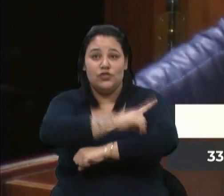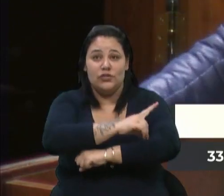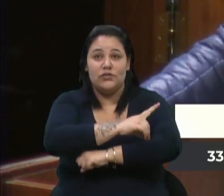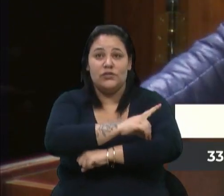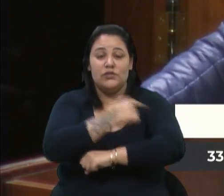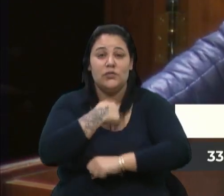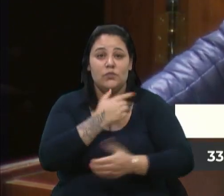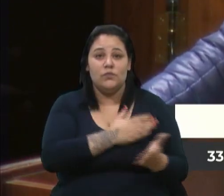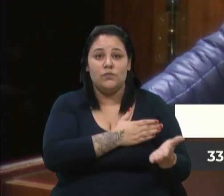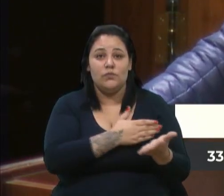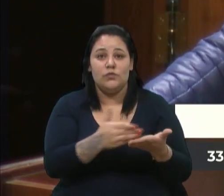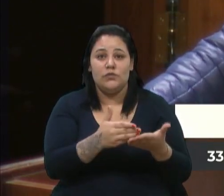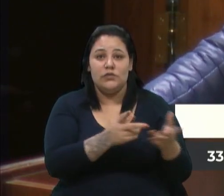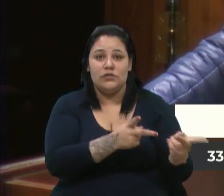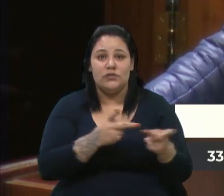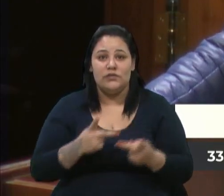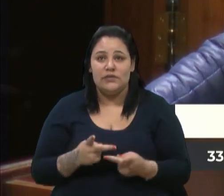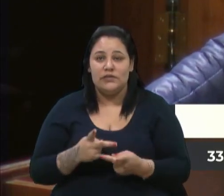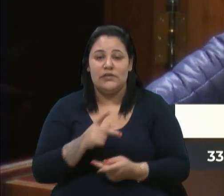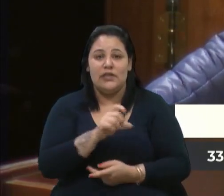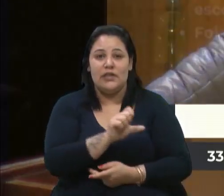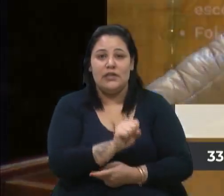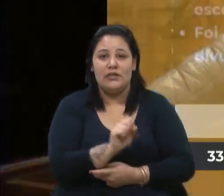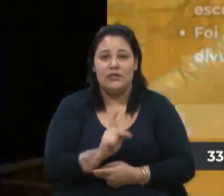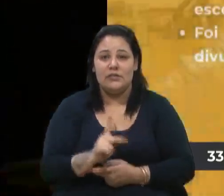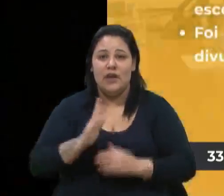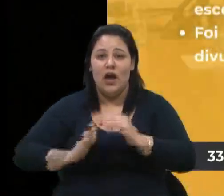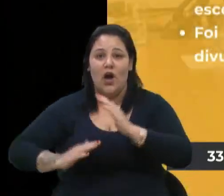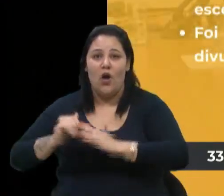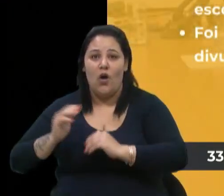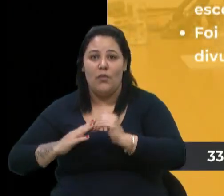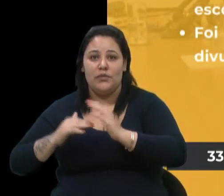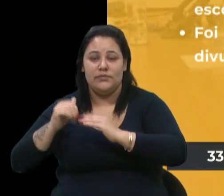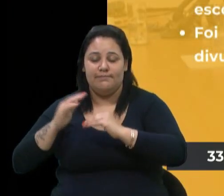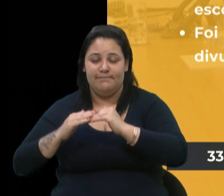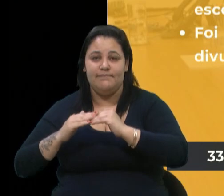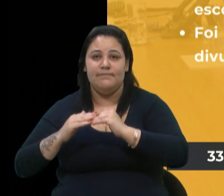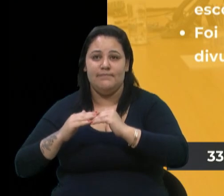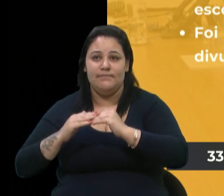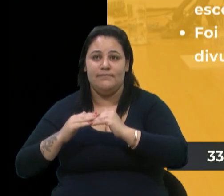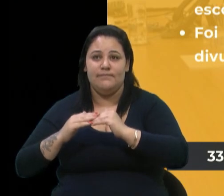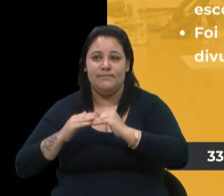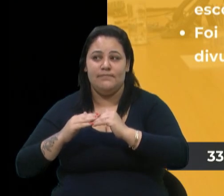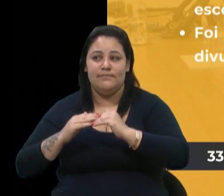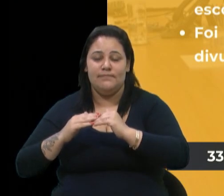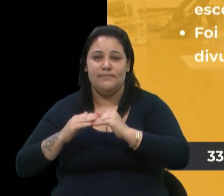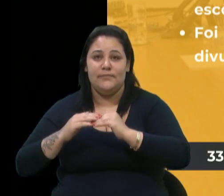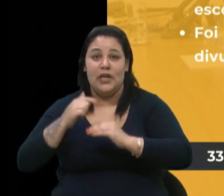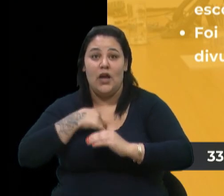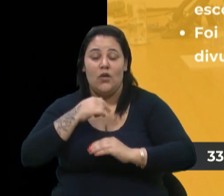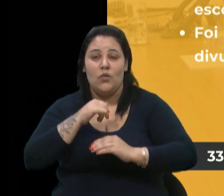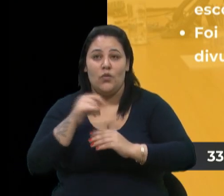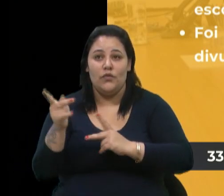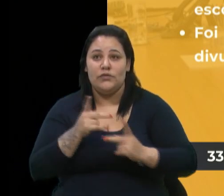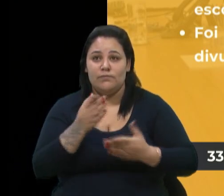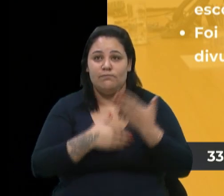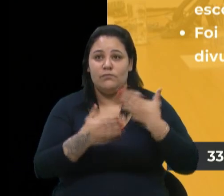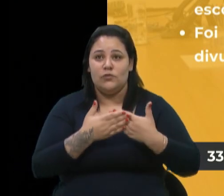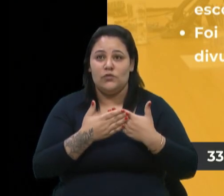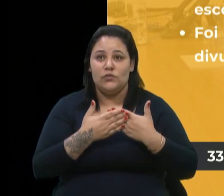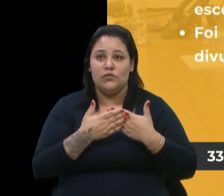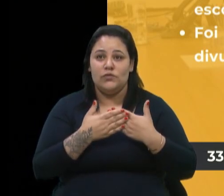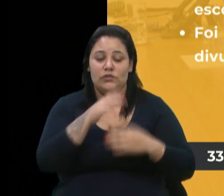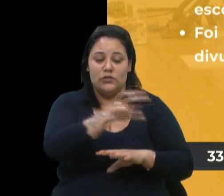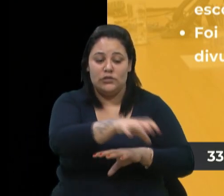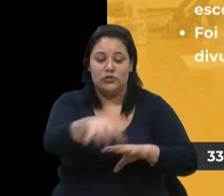as visitas na SP Obras e aproveitei em todos os setores, eu aproveitei para divulgar Caxias do